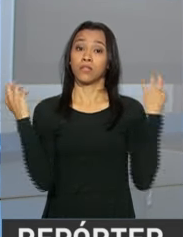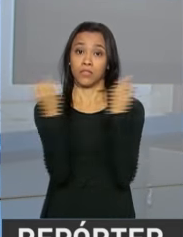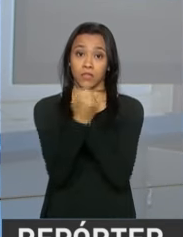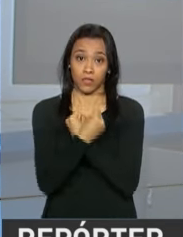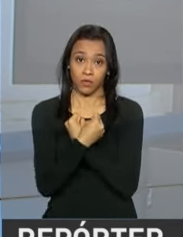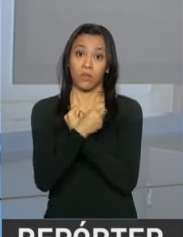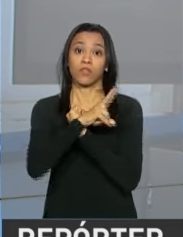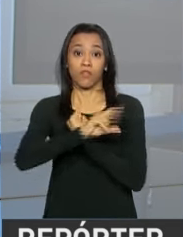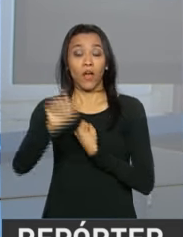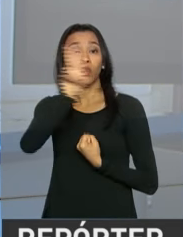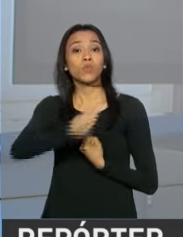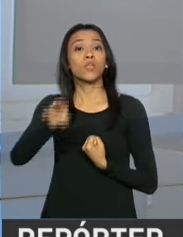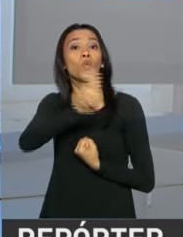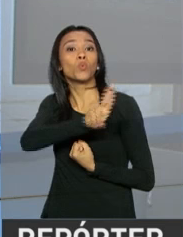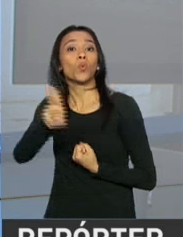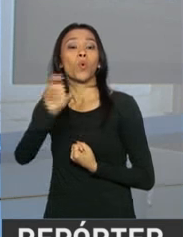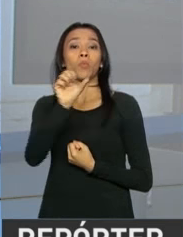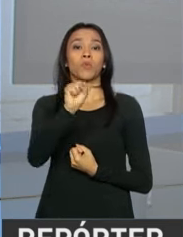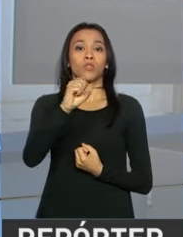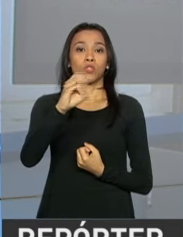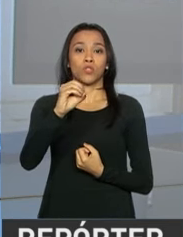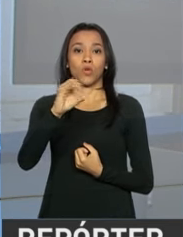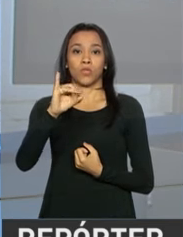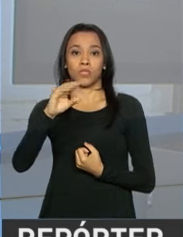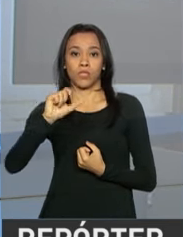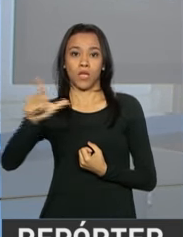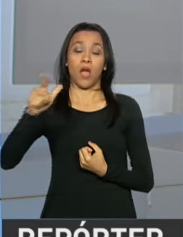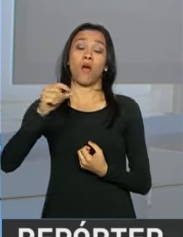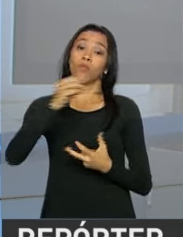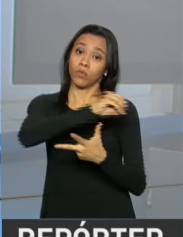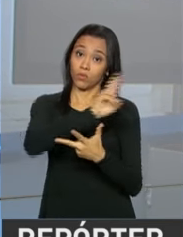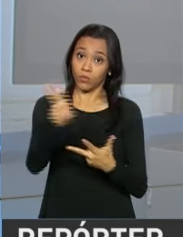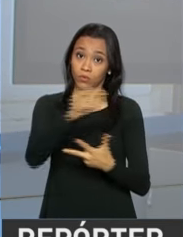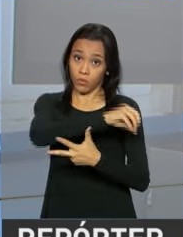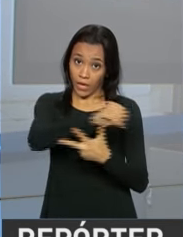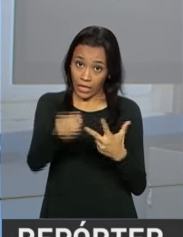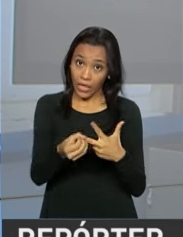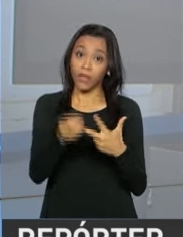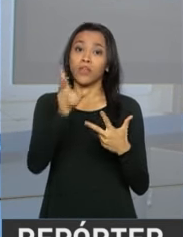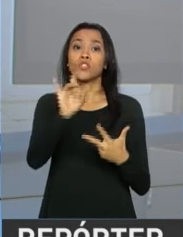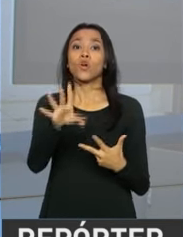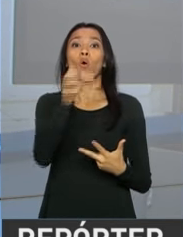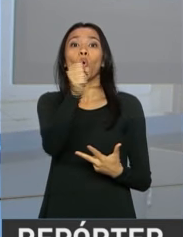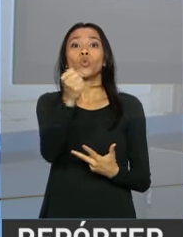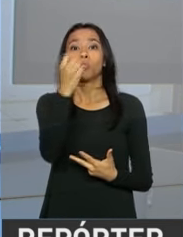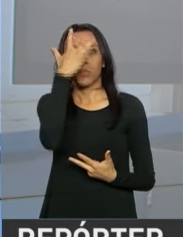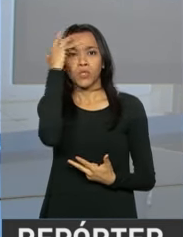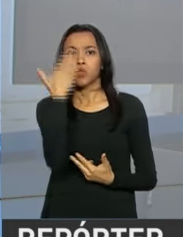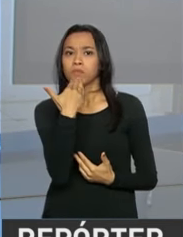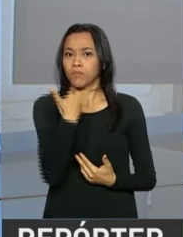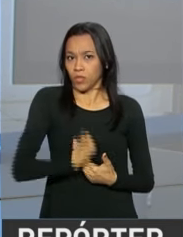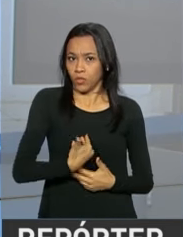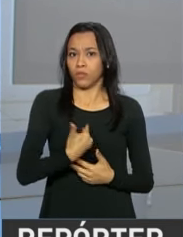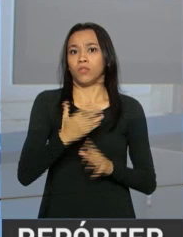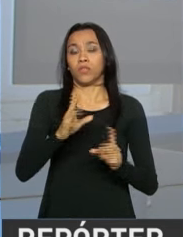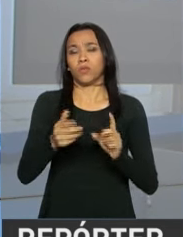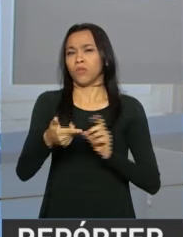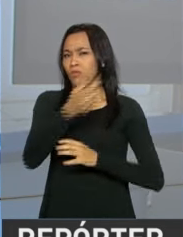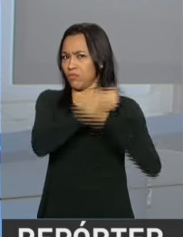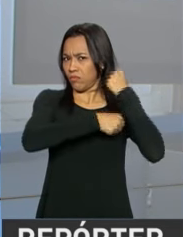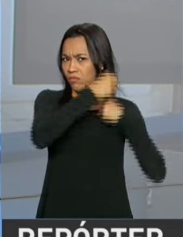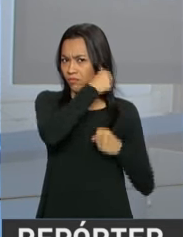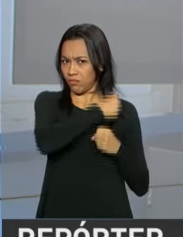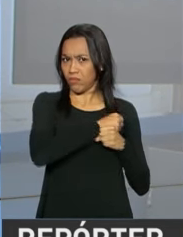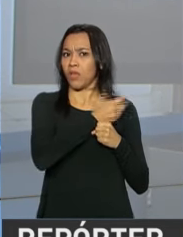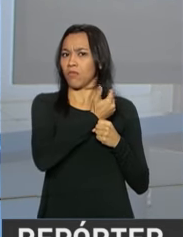social no Enem deste ano. Ao todo, 408 pessoas tiveram a solicitação atendida. Na edição anterior do